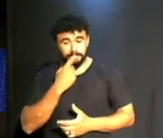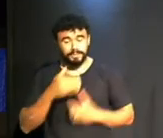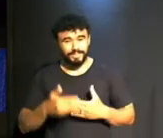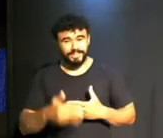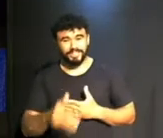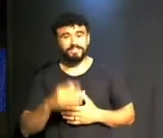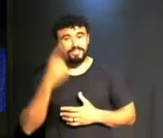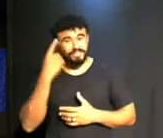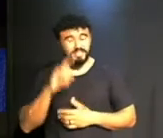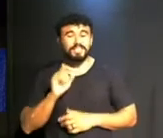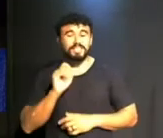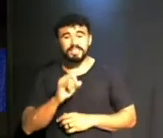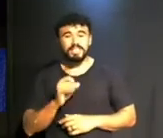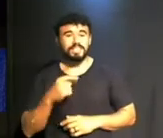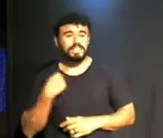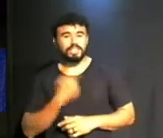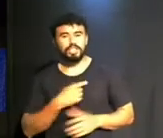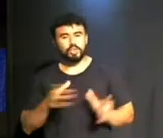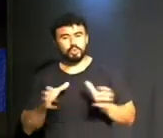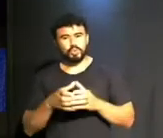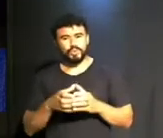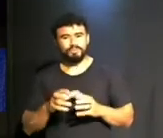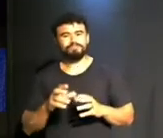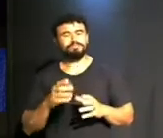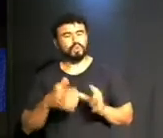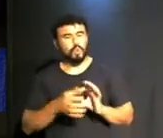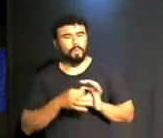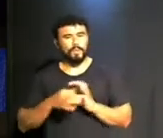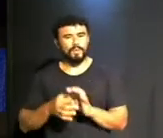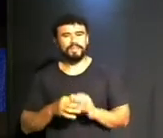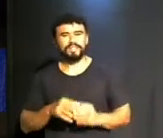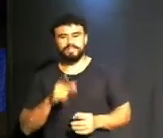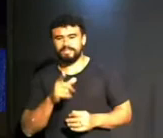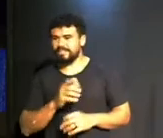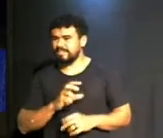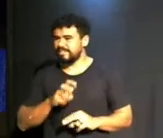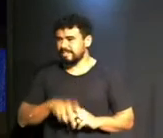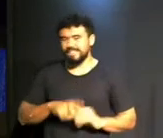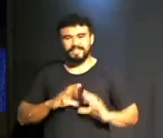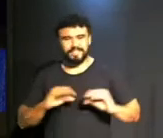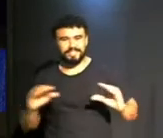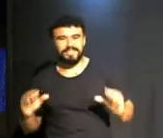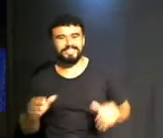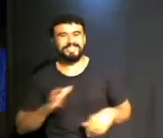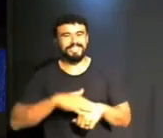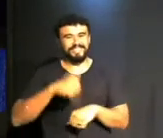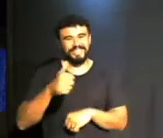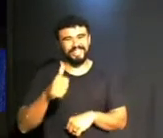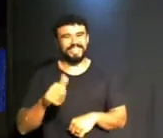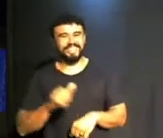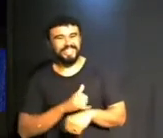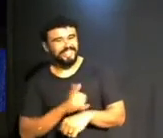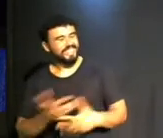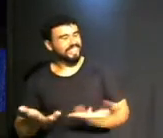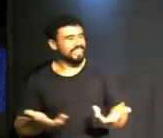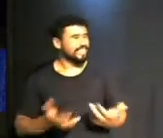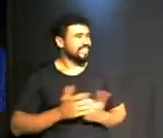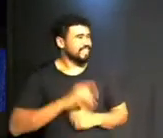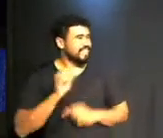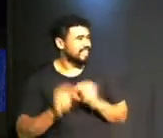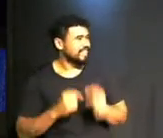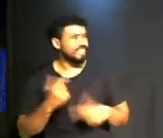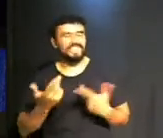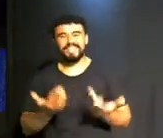Se congregar estar juntos em comunhão com cadeira acolchoada é melhor ainda veja é um